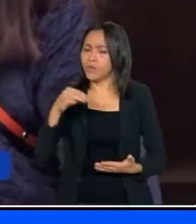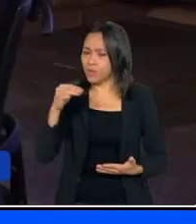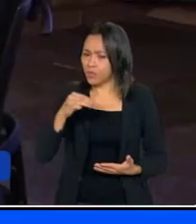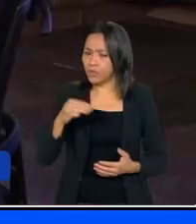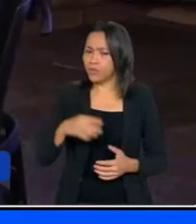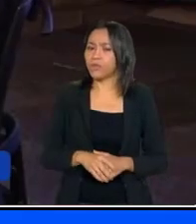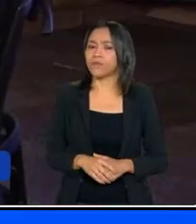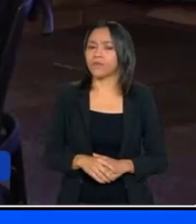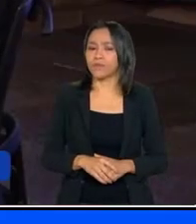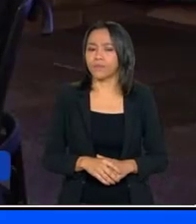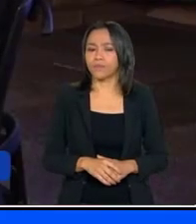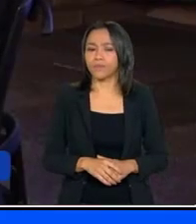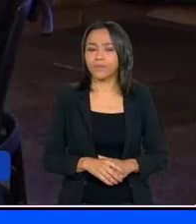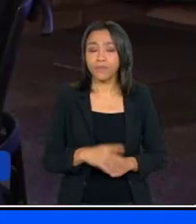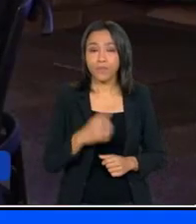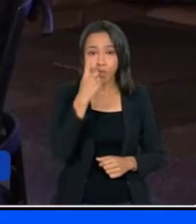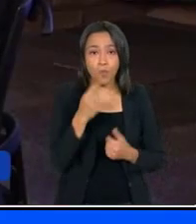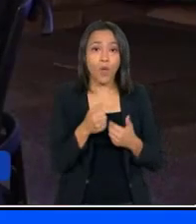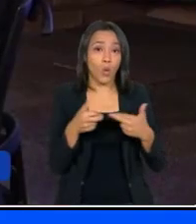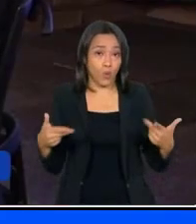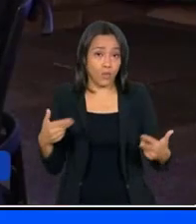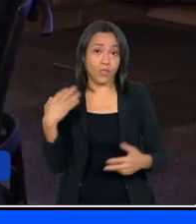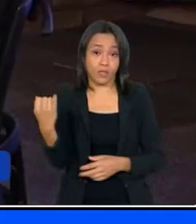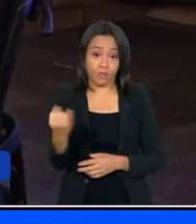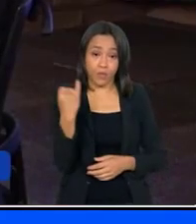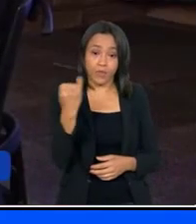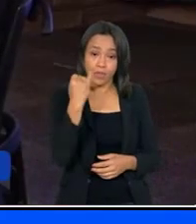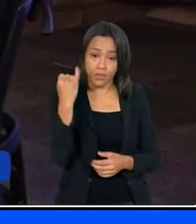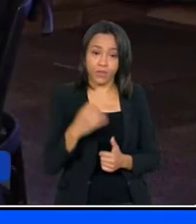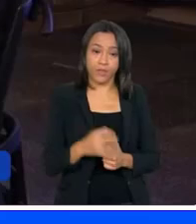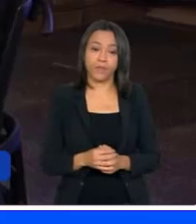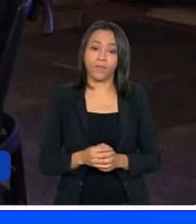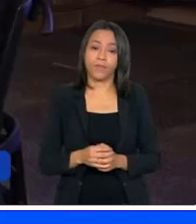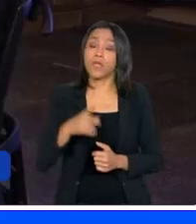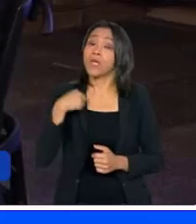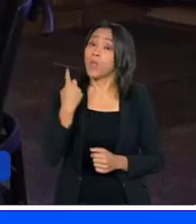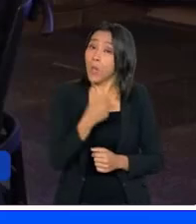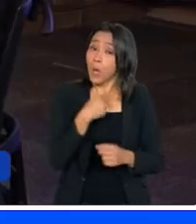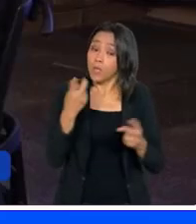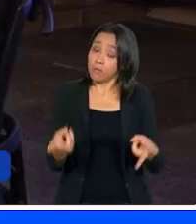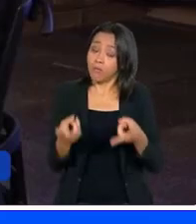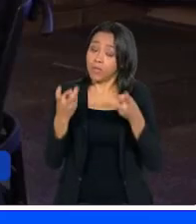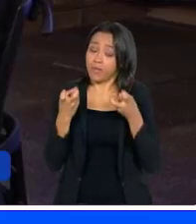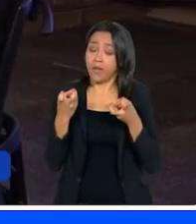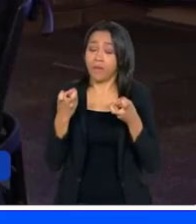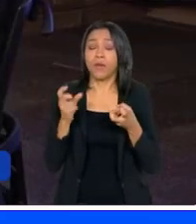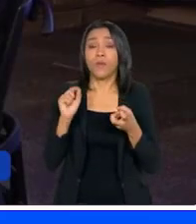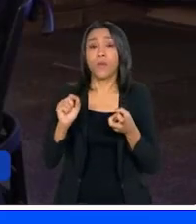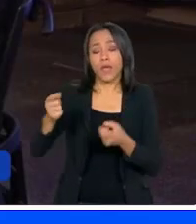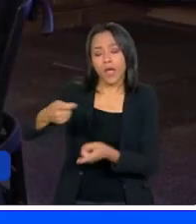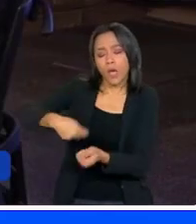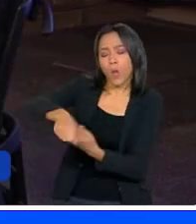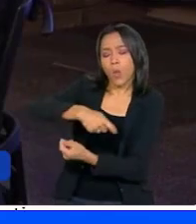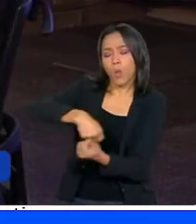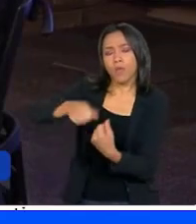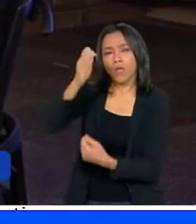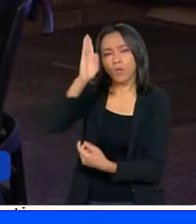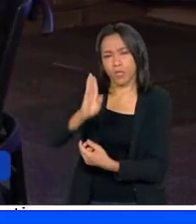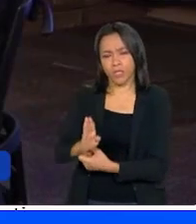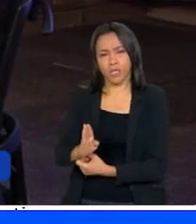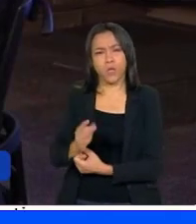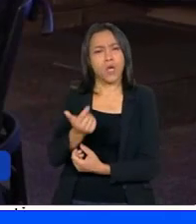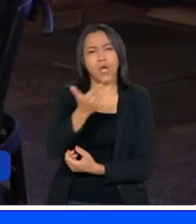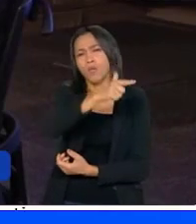dizer, uma coisa relevante, né? A gente vê, a gente percebe que a economia brasileira não tem